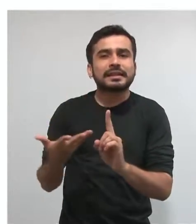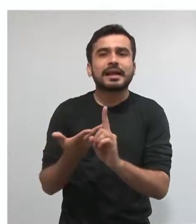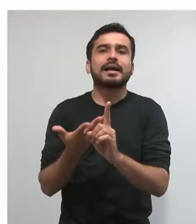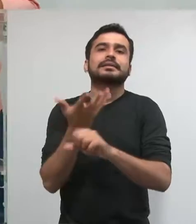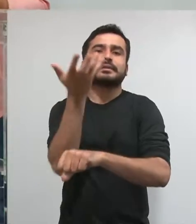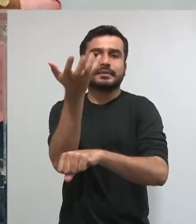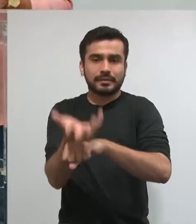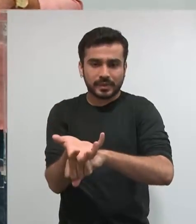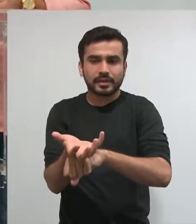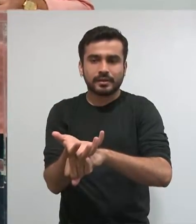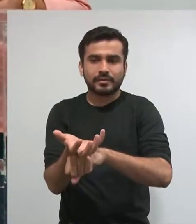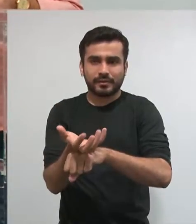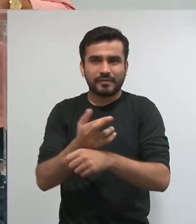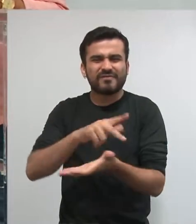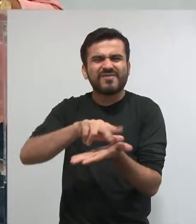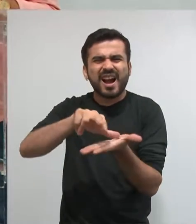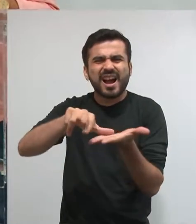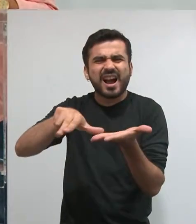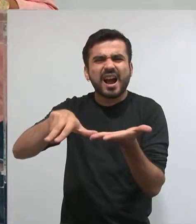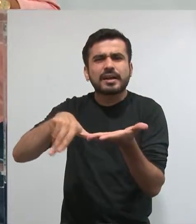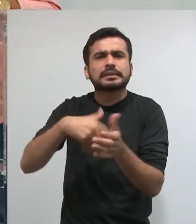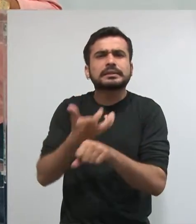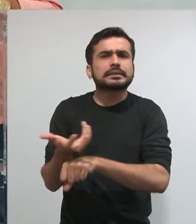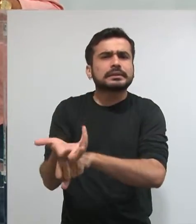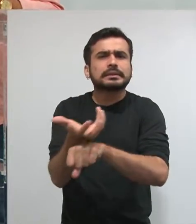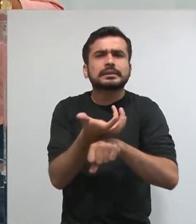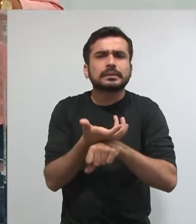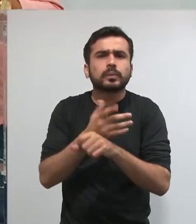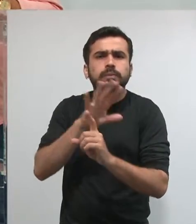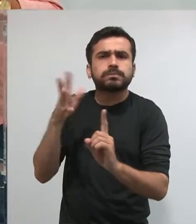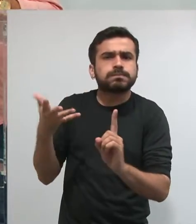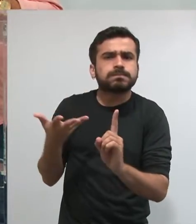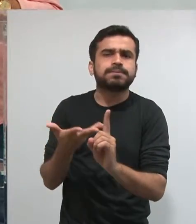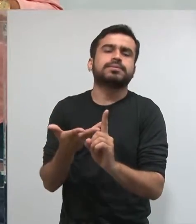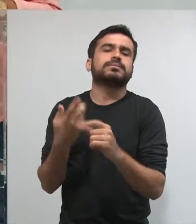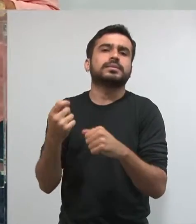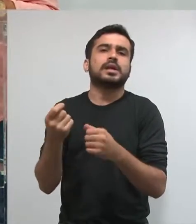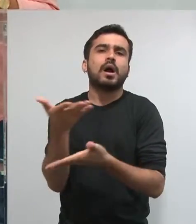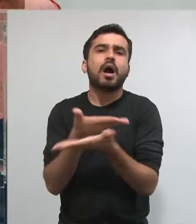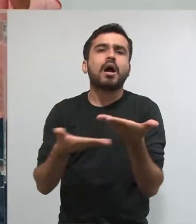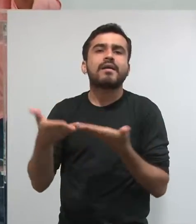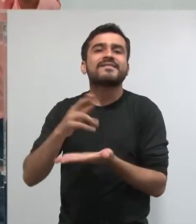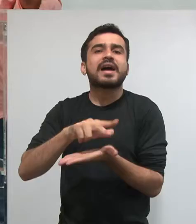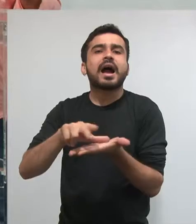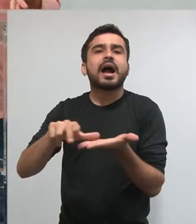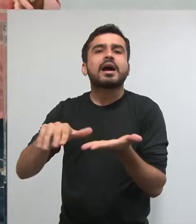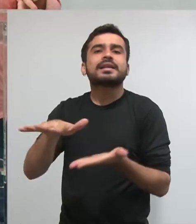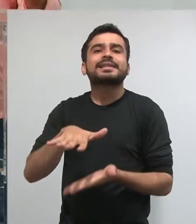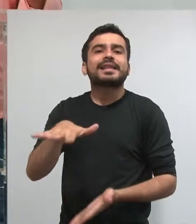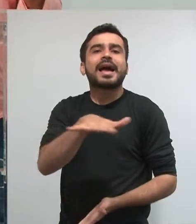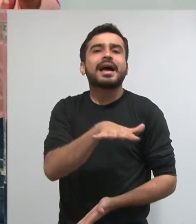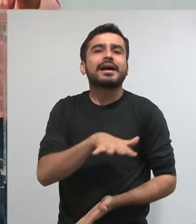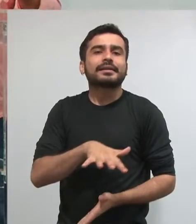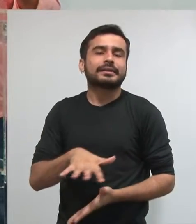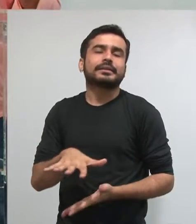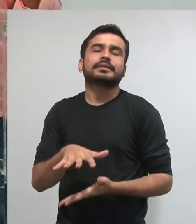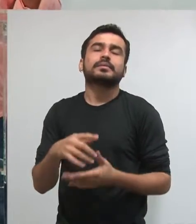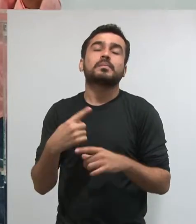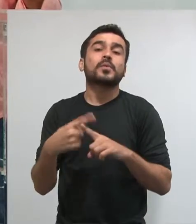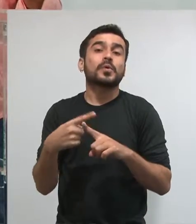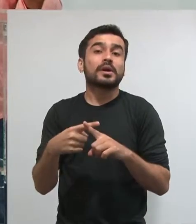aparecendo aí questão da multidisciplinaridade, transdisciplinaridade e interdisciplinaridade. Por quê? Porque o monitoramento ele não